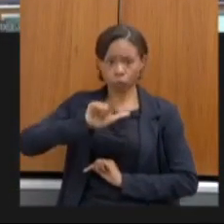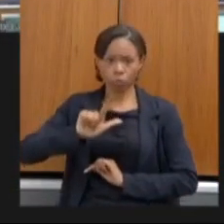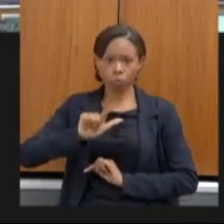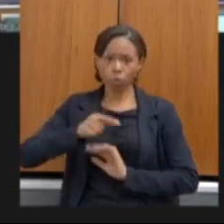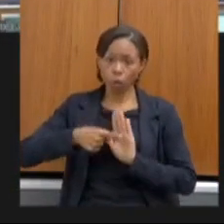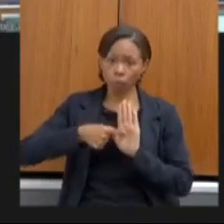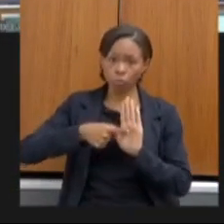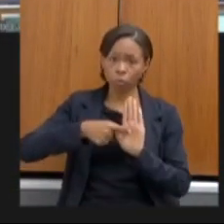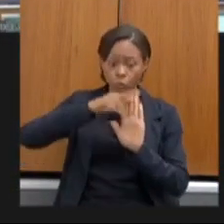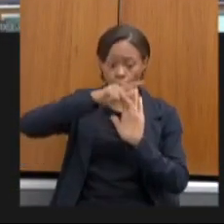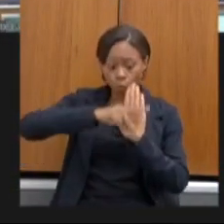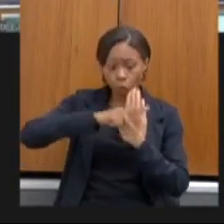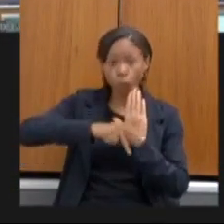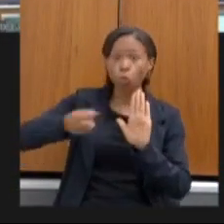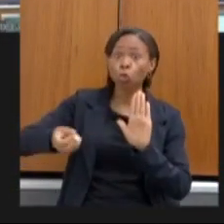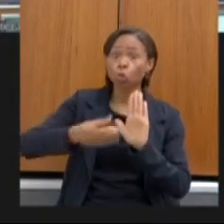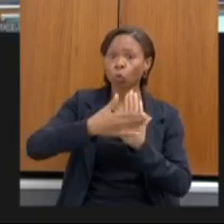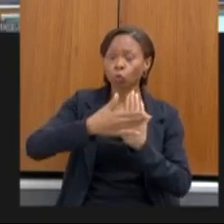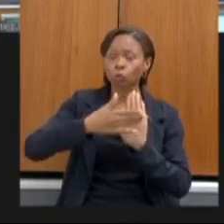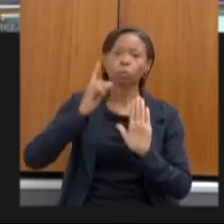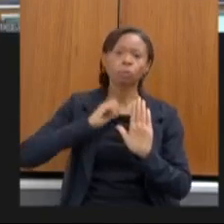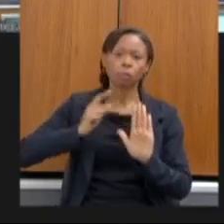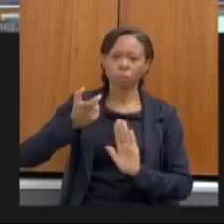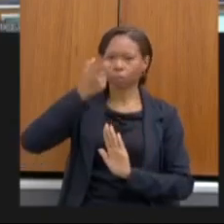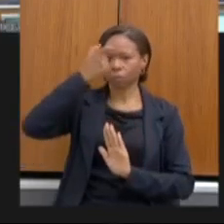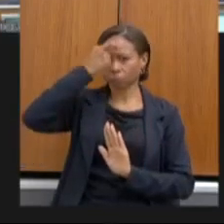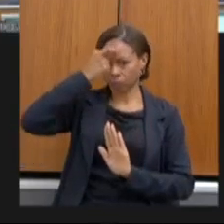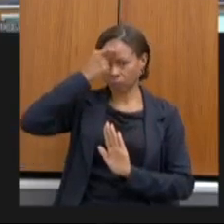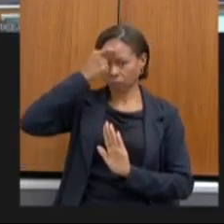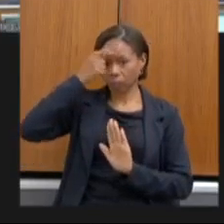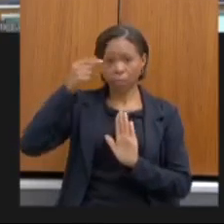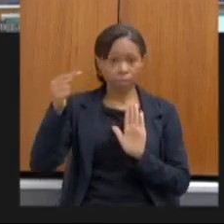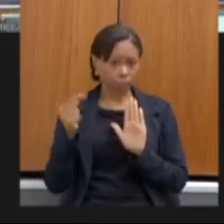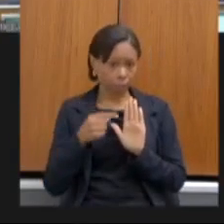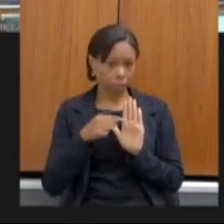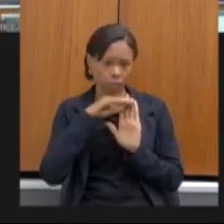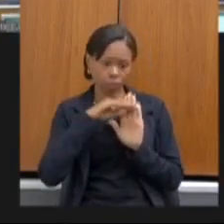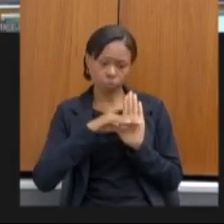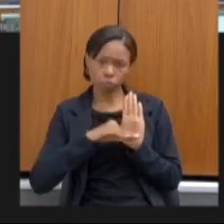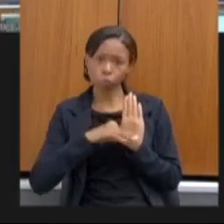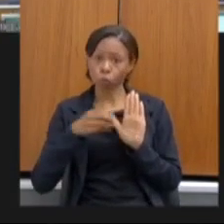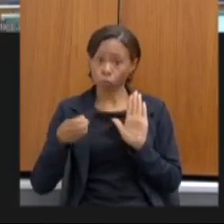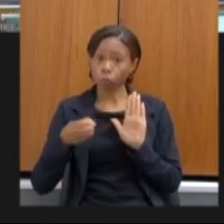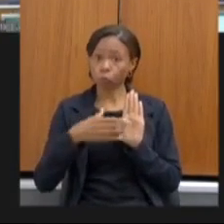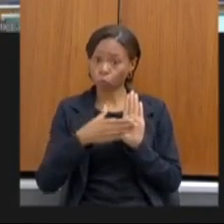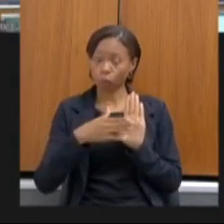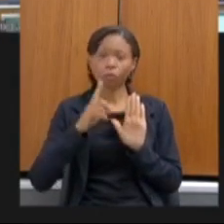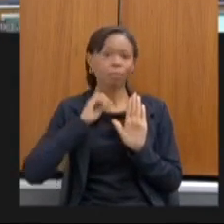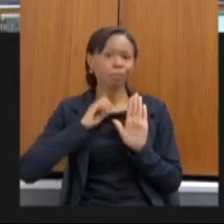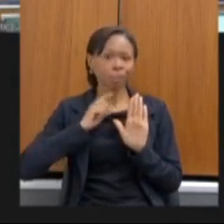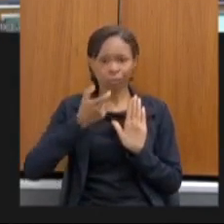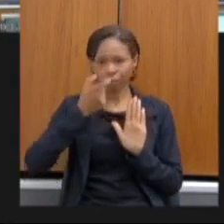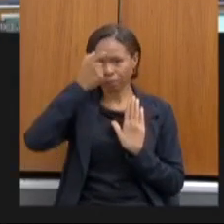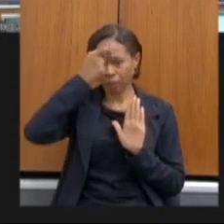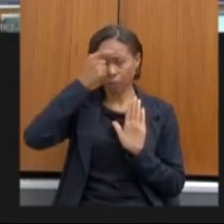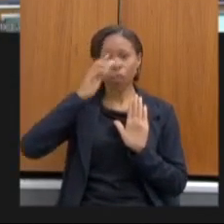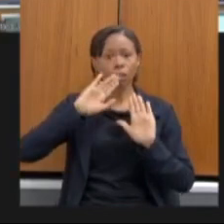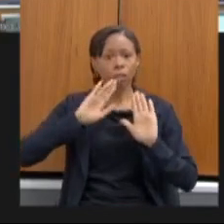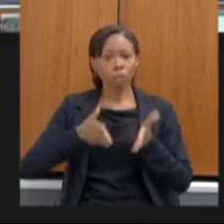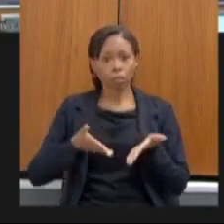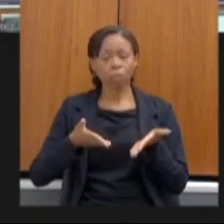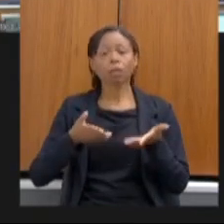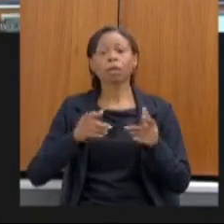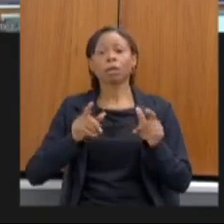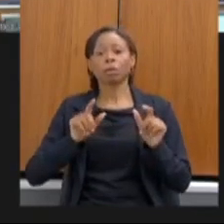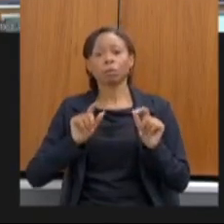novo Minas conscientes E aí nesse novo Oi gente nós tivemos aí hoje é um pagamento